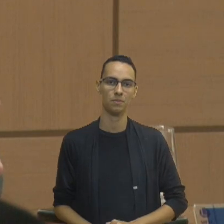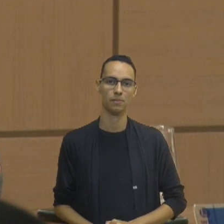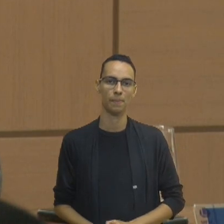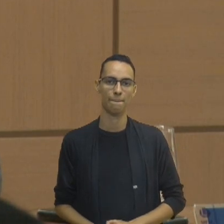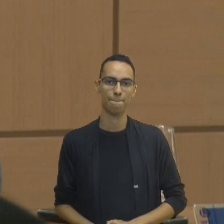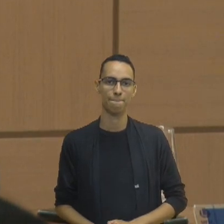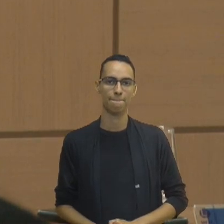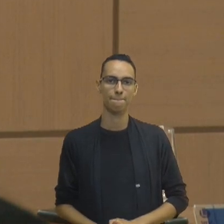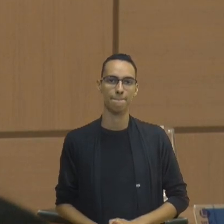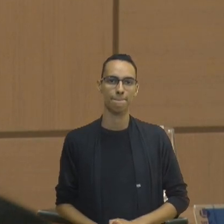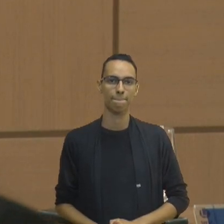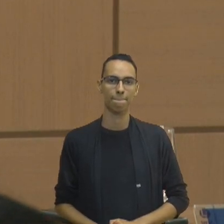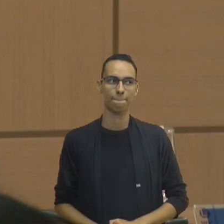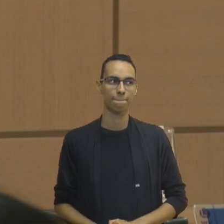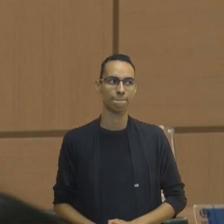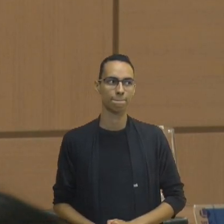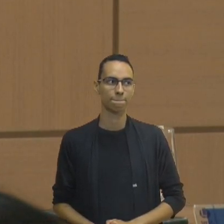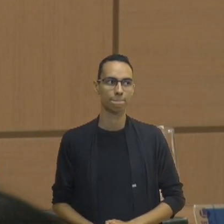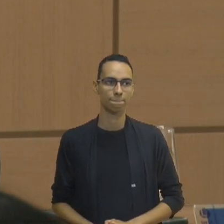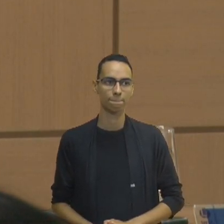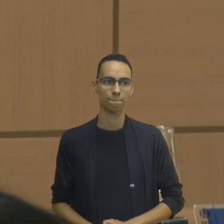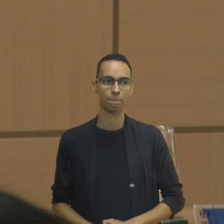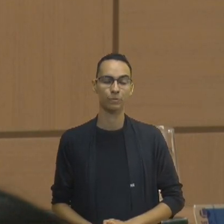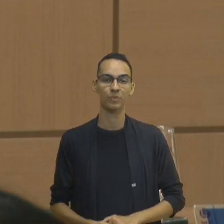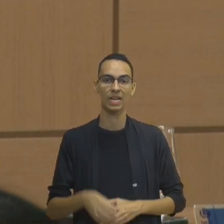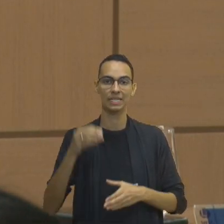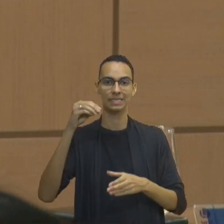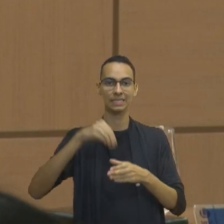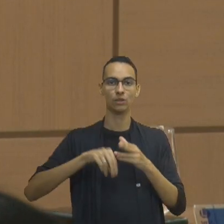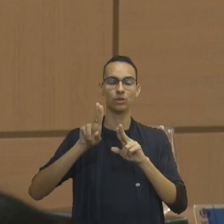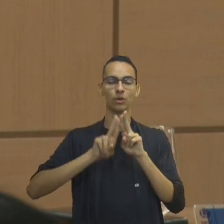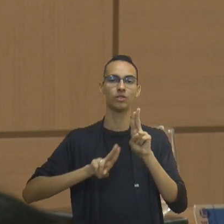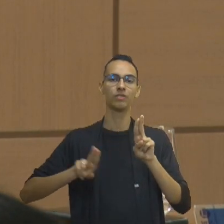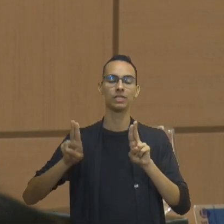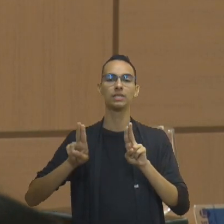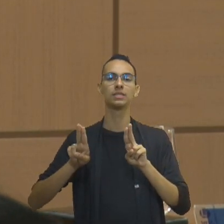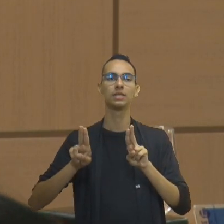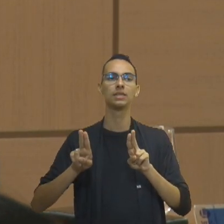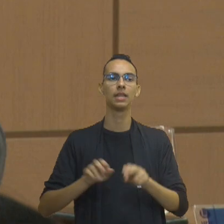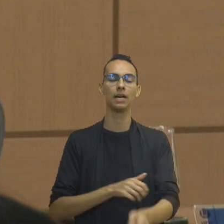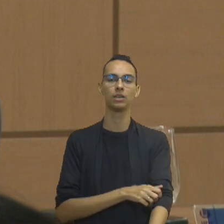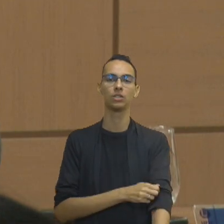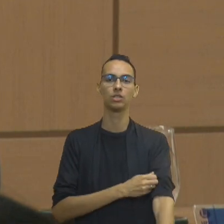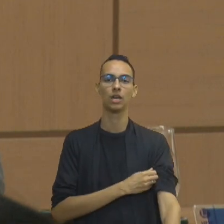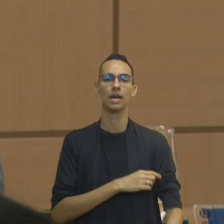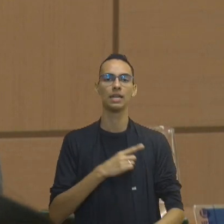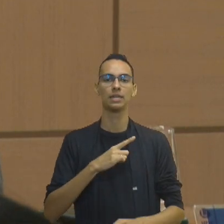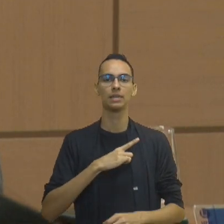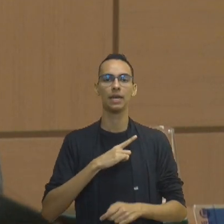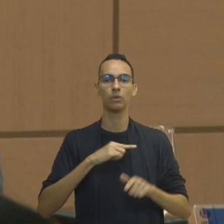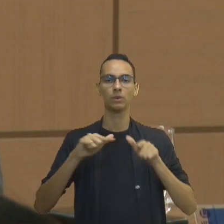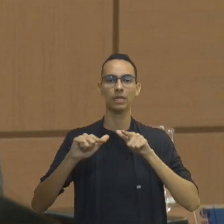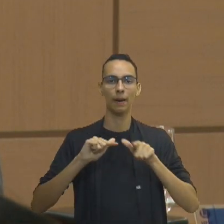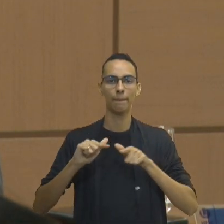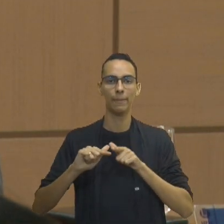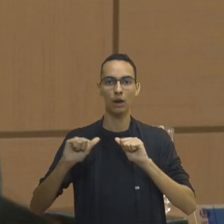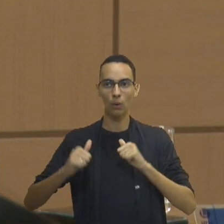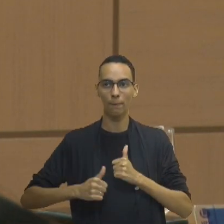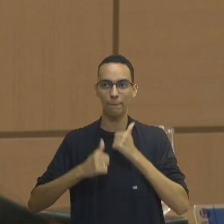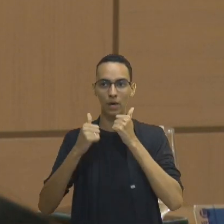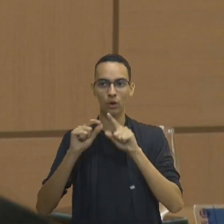empírica dentro de uma universidade, de que determinadas unidades elas têm um provimento melhor de servidores.